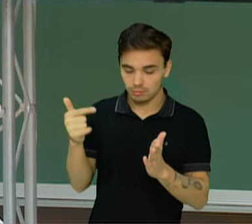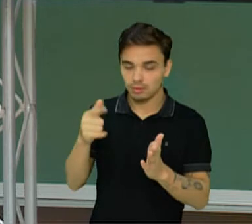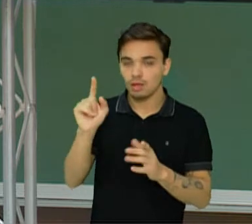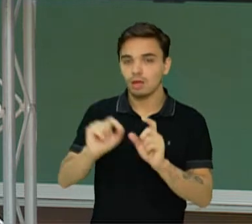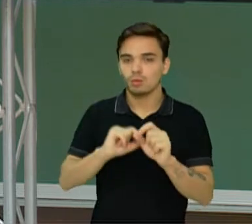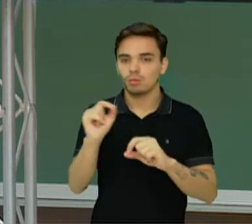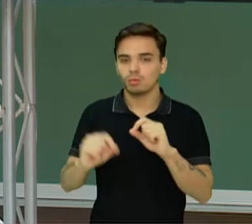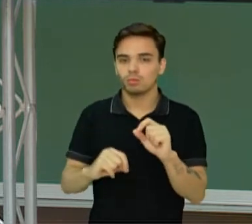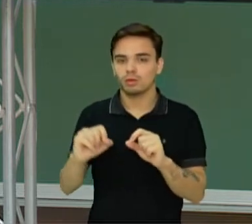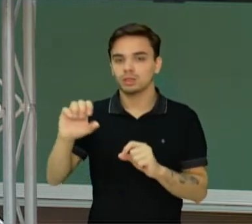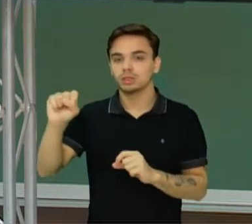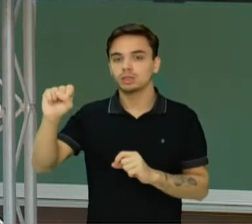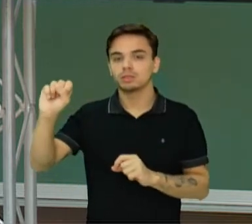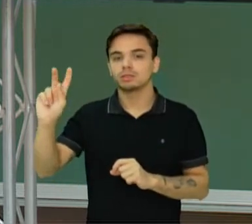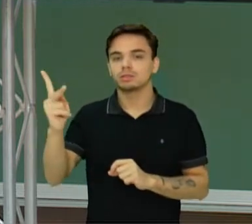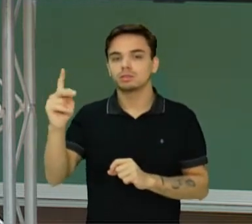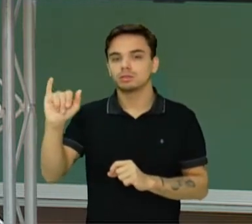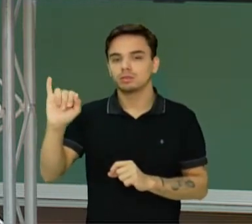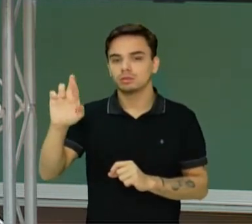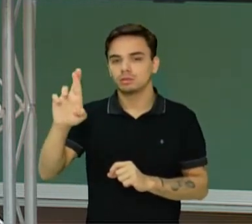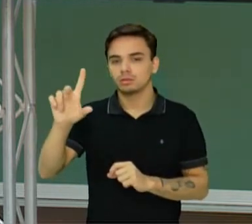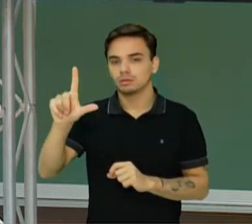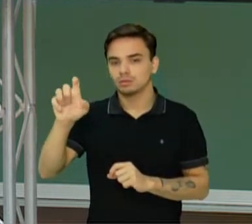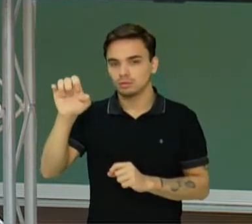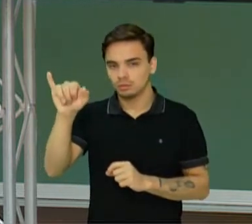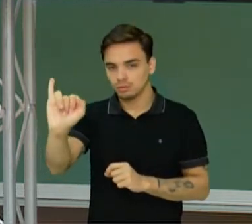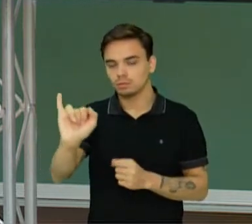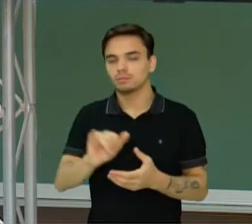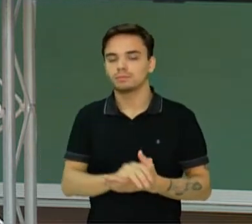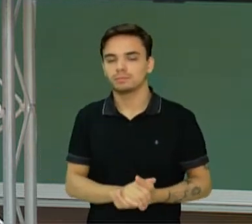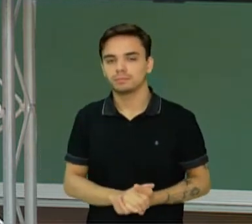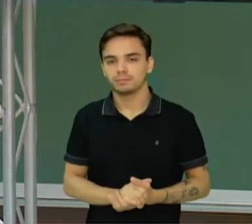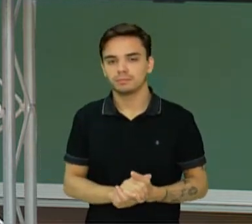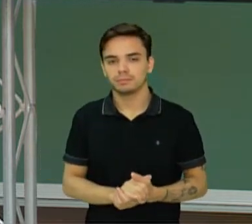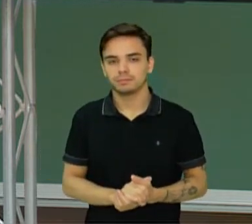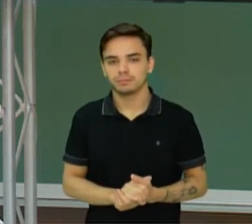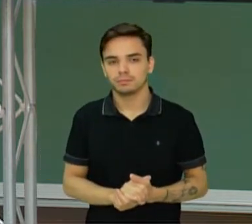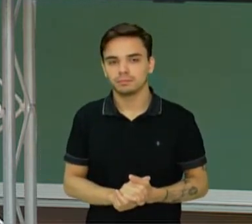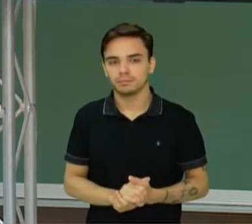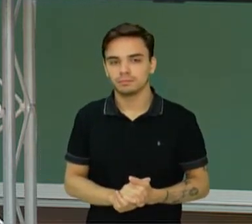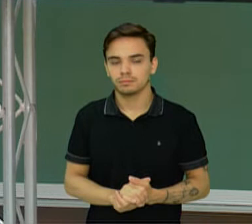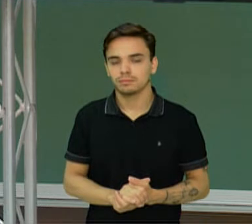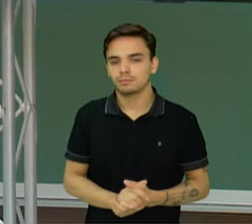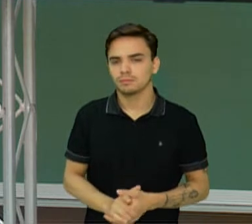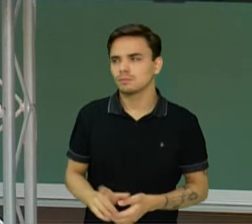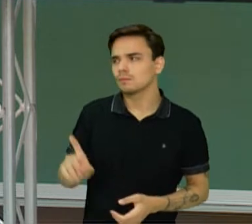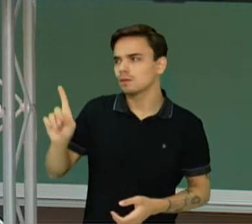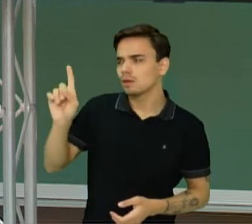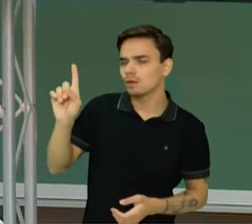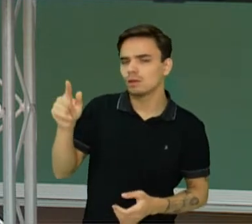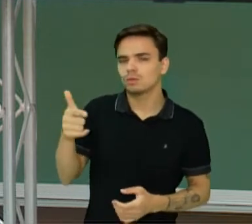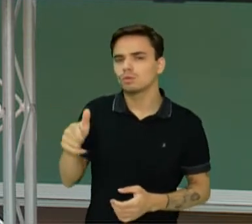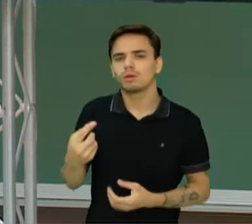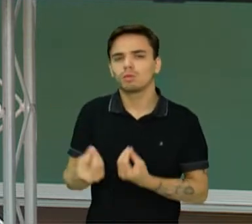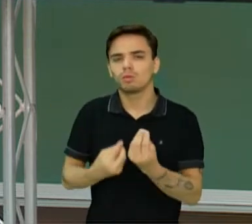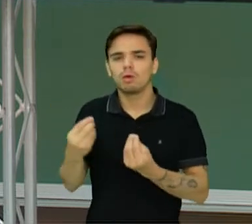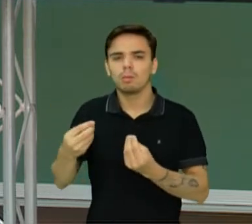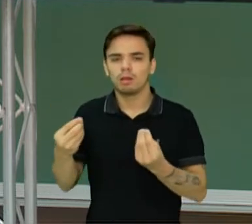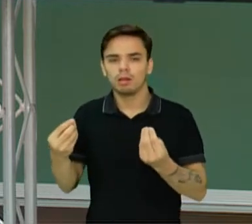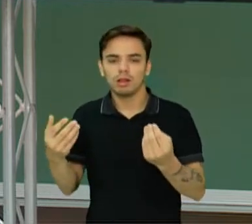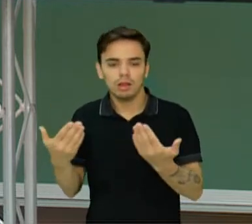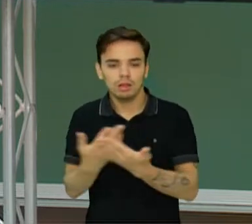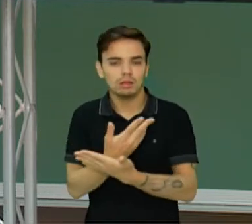livro, é Shirley, escrito pela Charlotte. Aqui, não tem como a gente confundir muito a